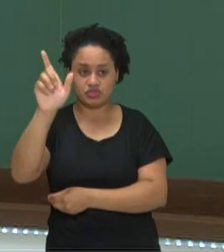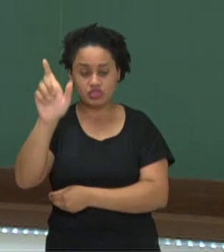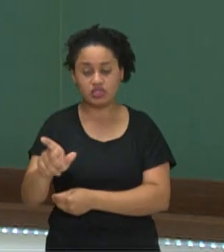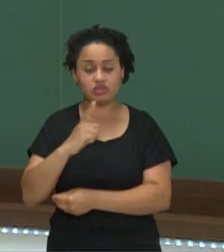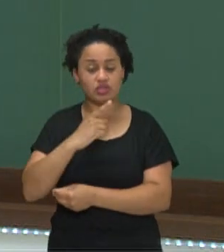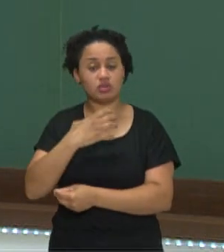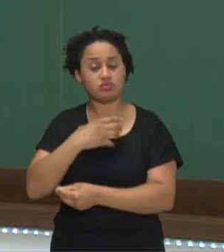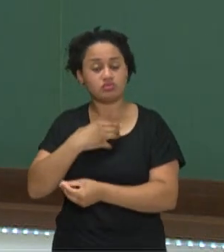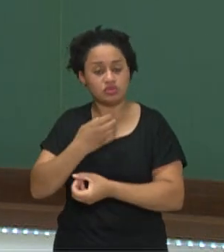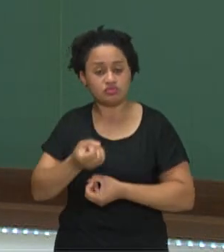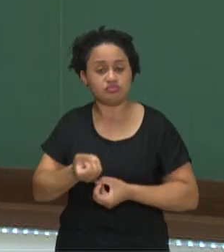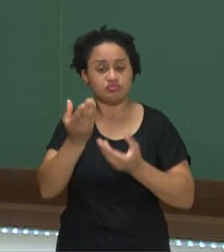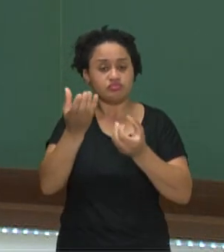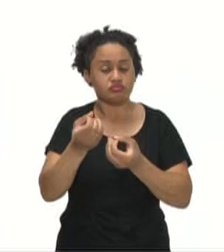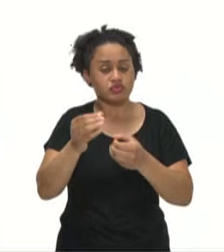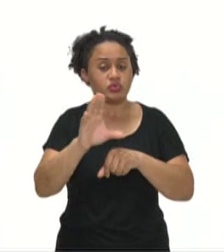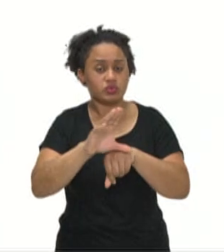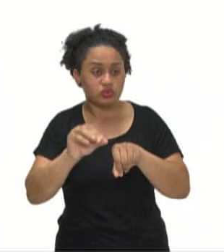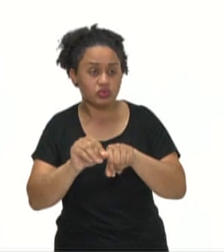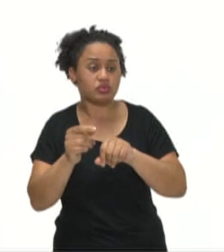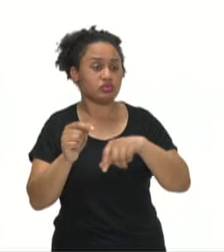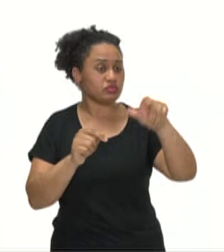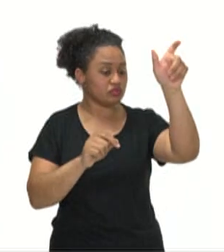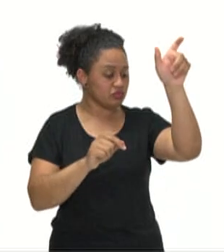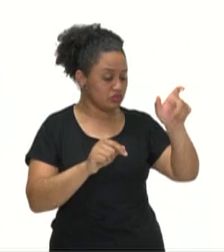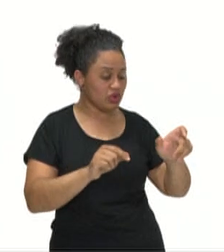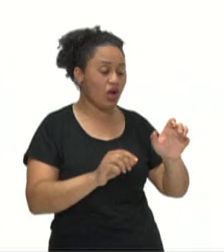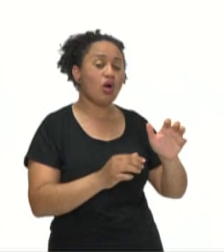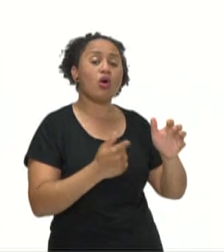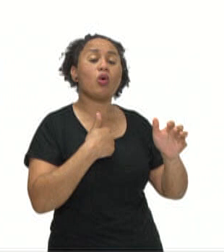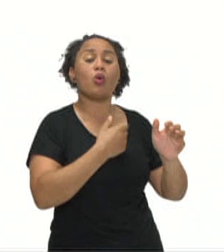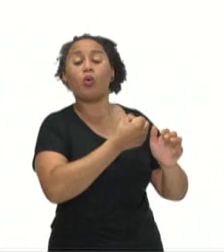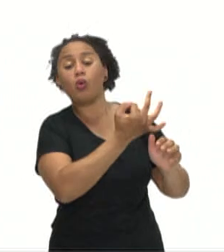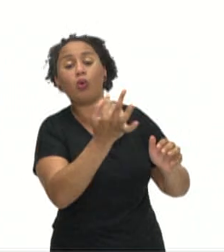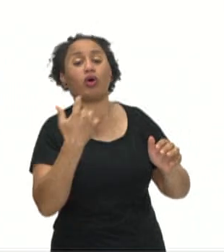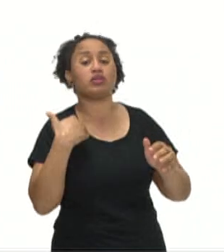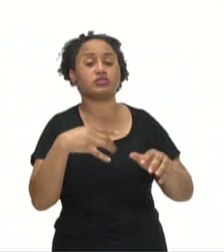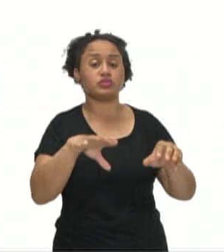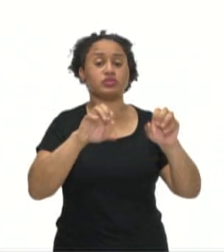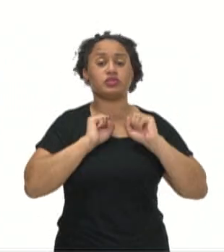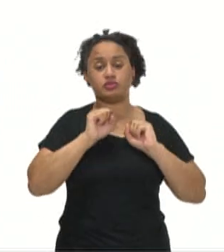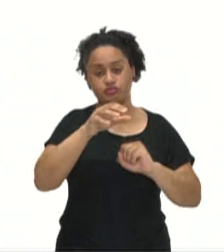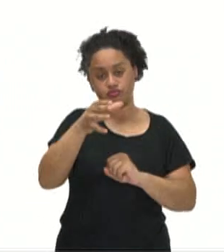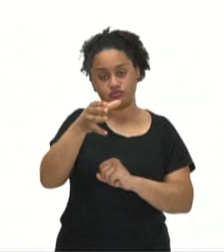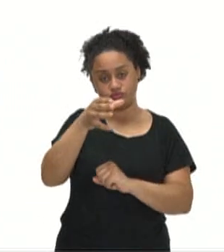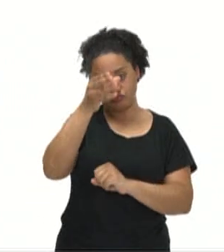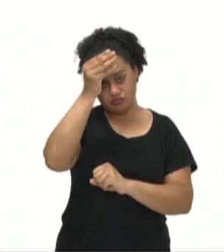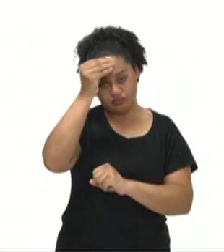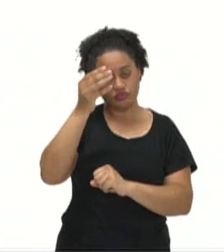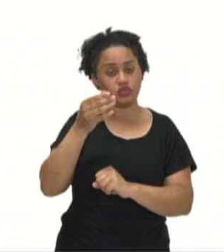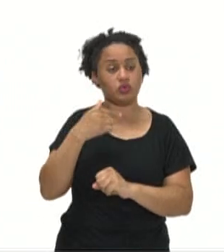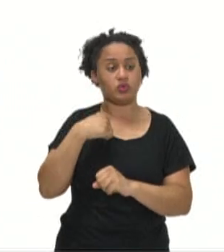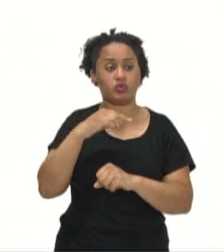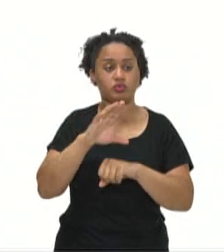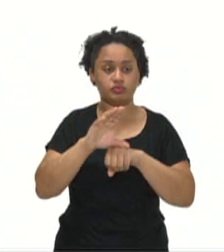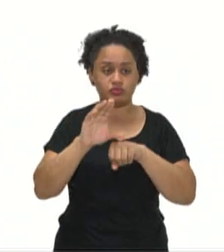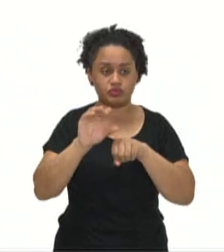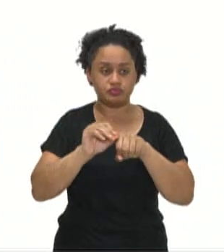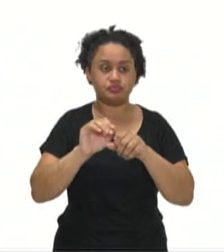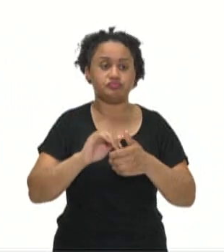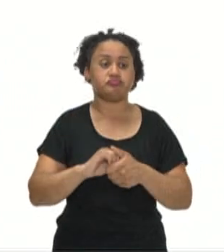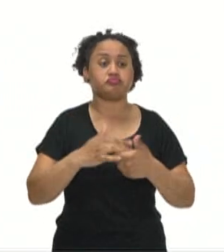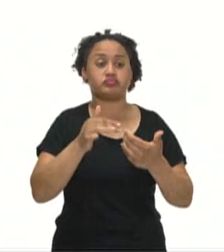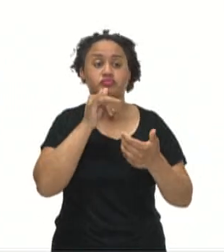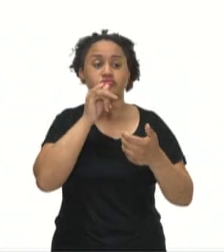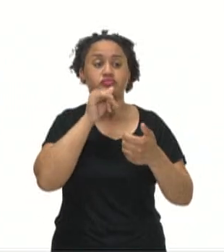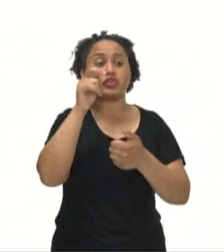de transmissão de conhecimento, do lado esquerdo o índice de retenção. Então, por exemplo, assistir uma palestra, né,